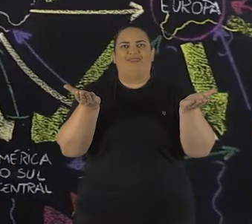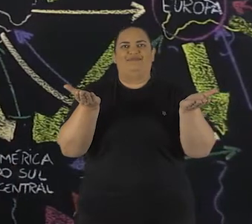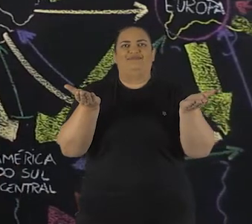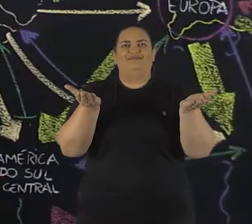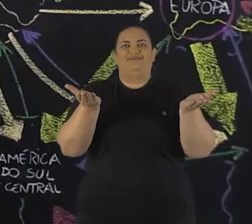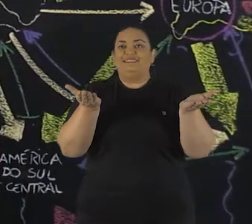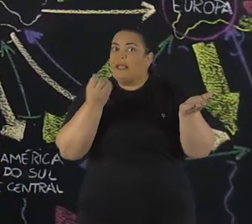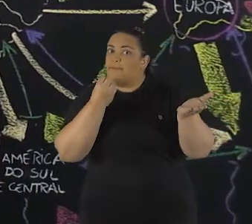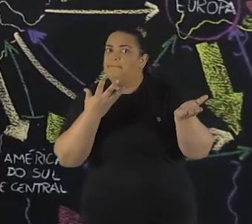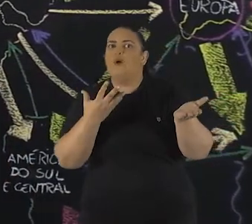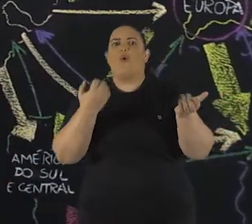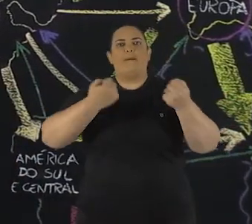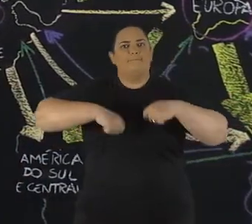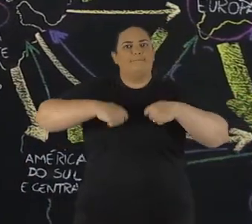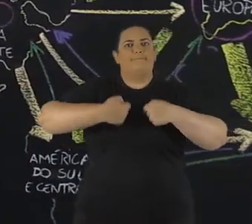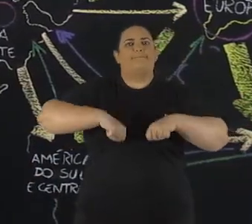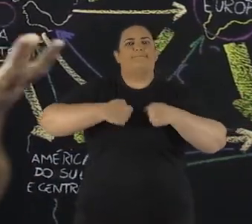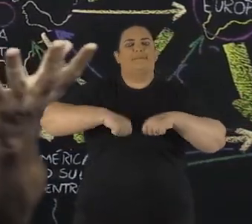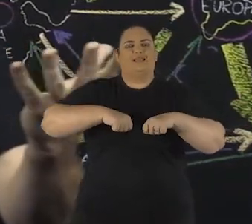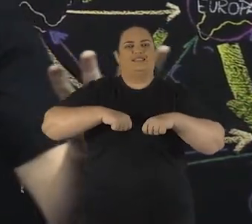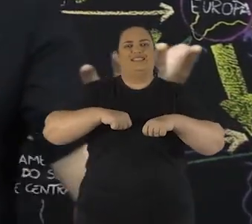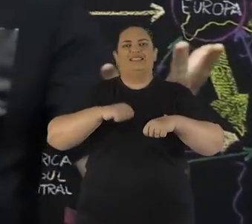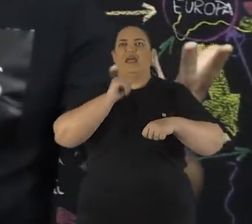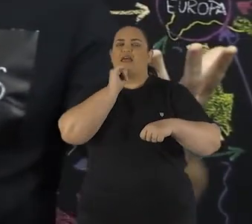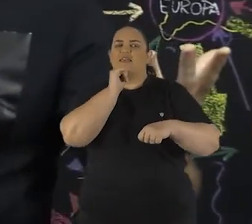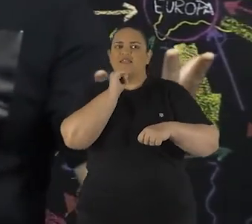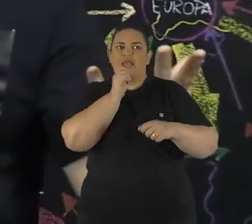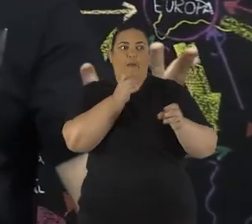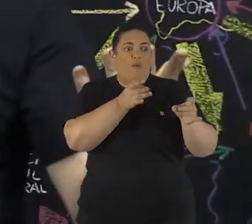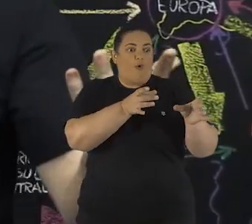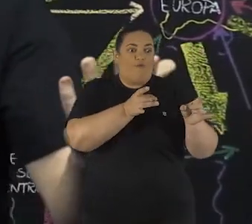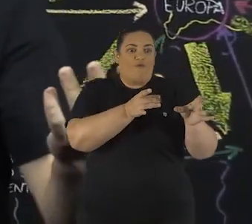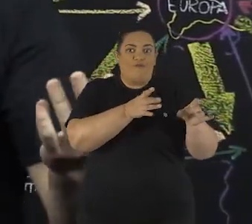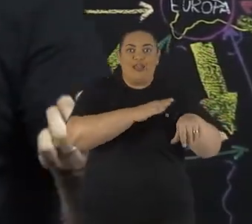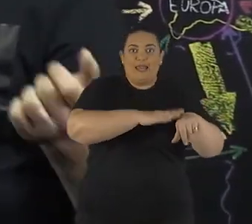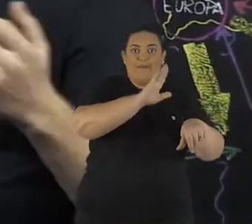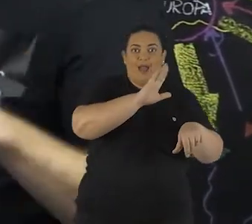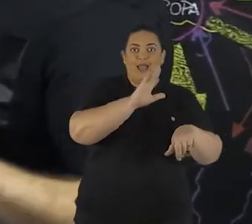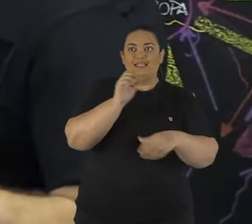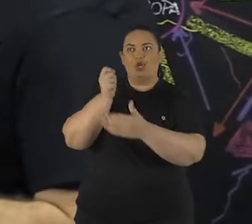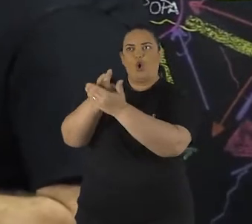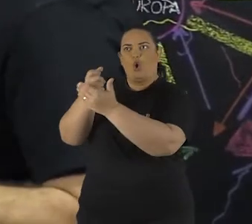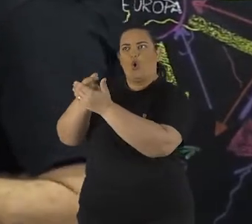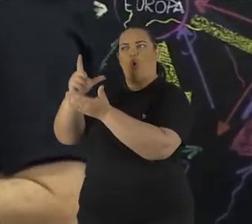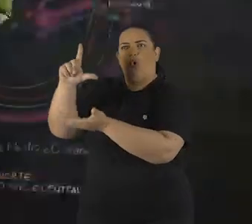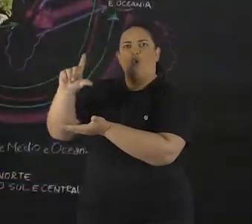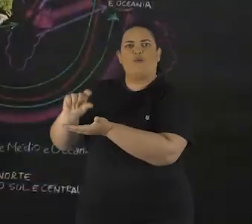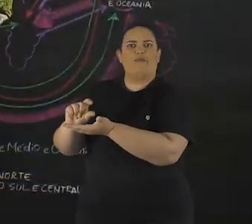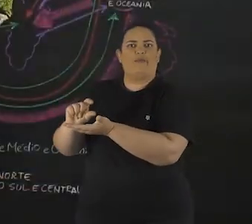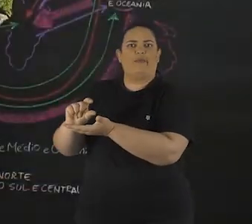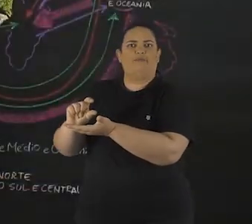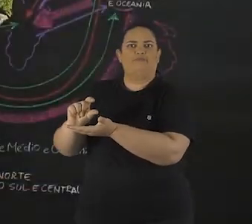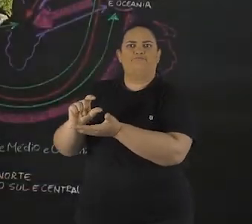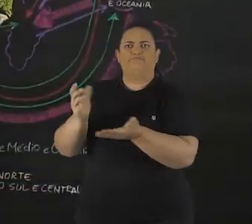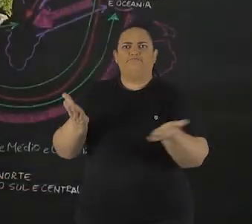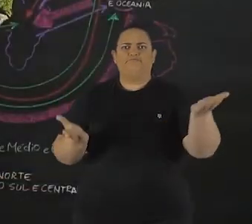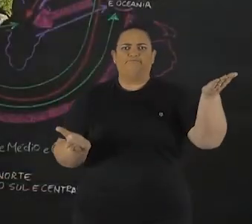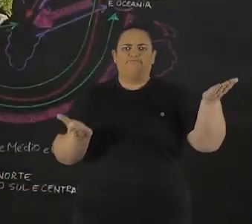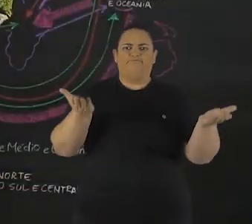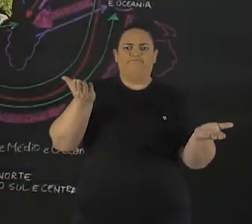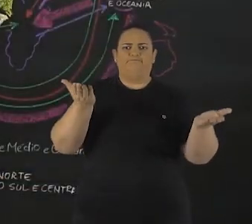balança comercial favorável, ou seja, ele vai exportar mais e importar menos. Assim, há um processo